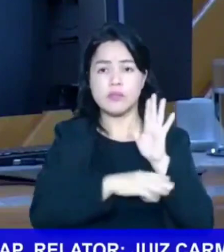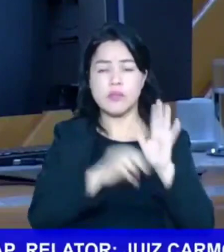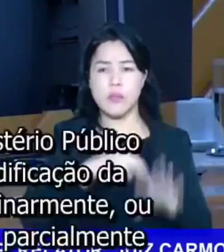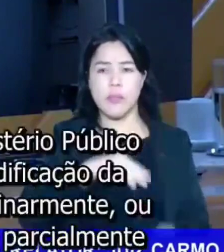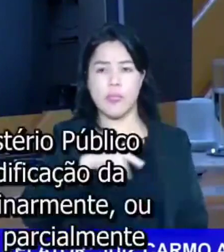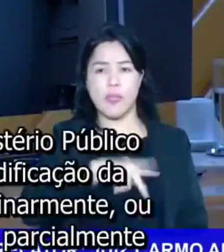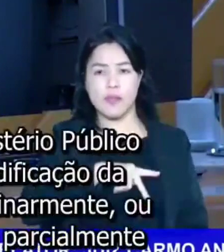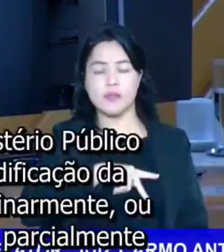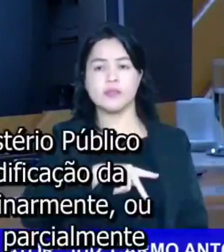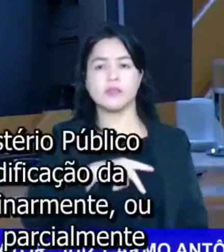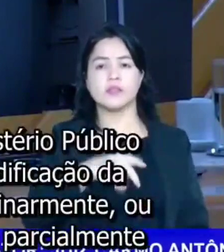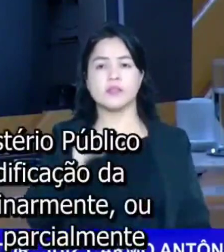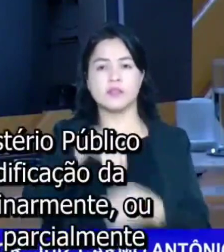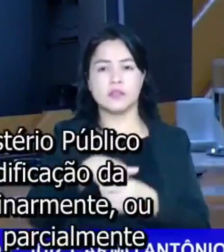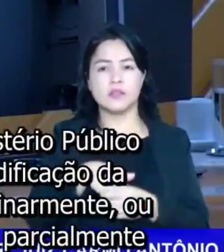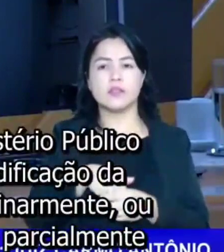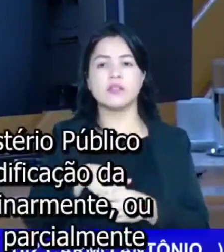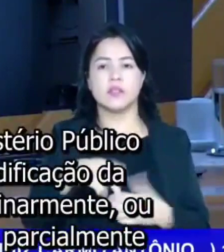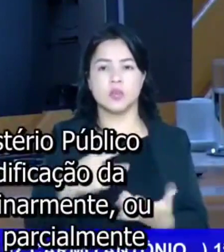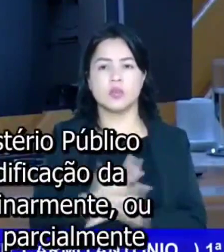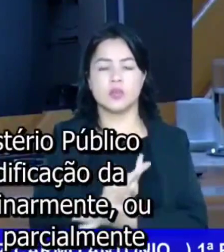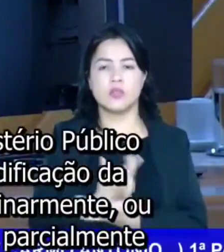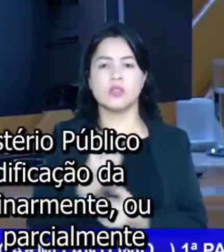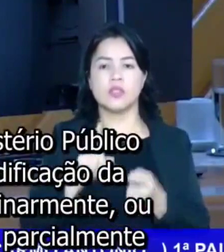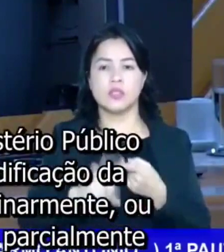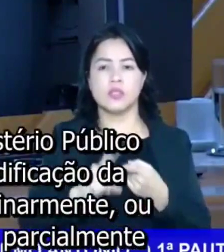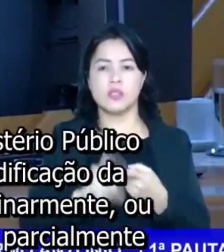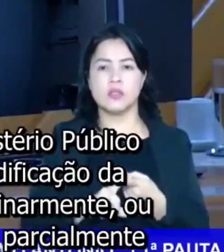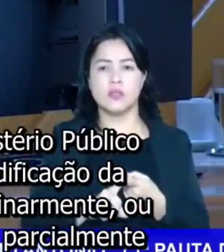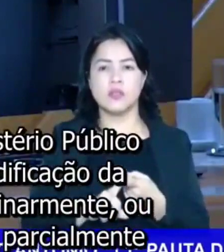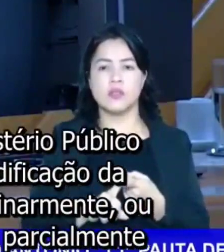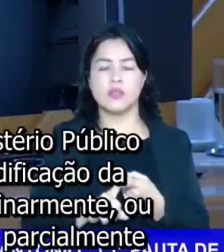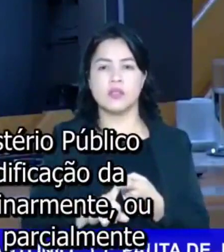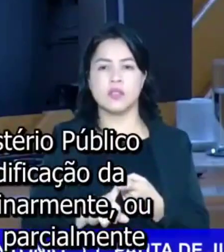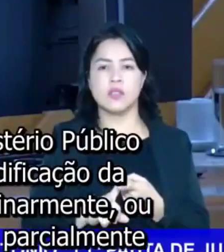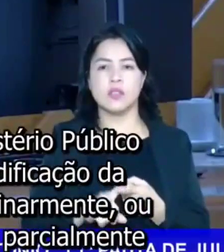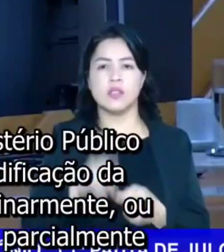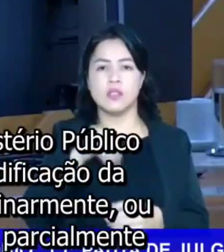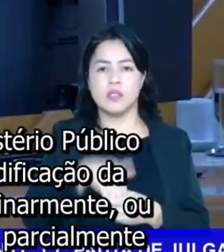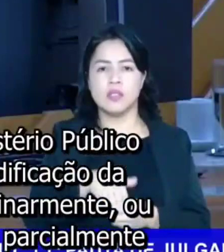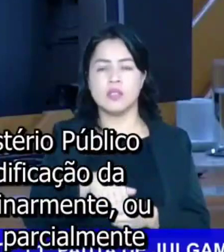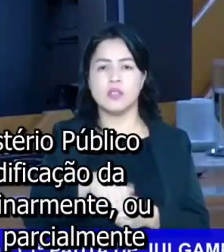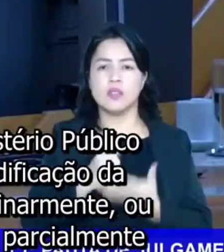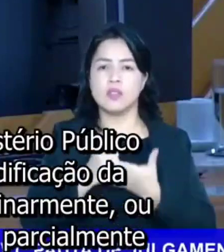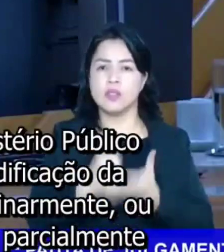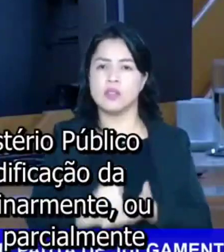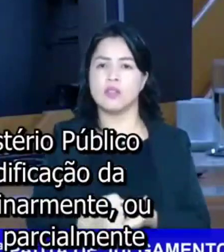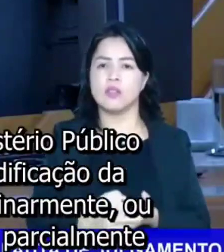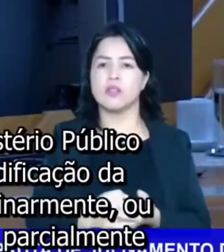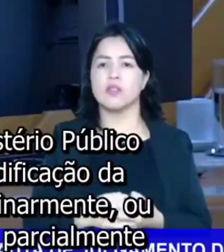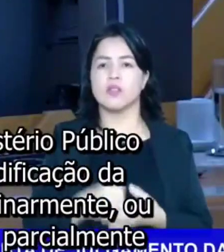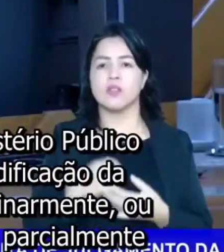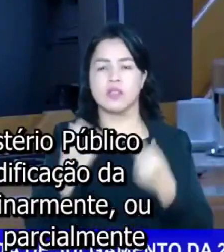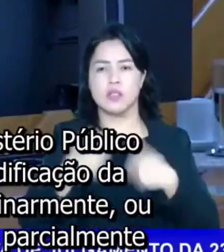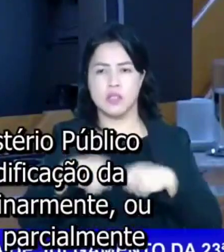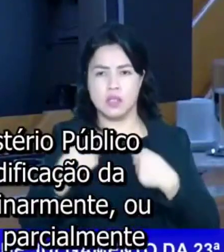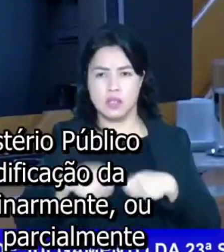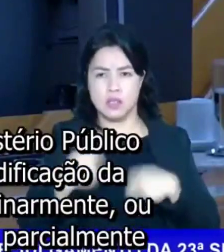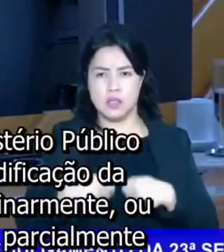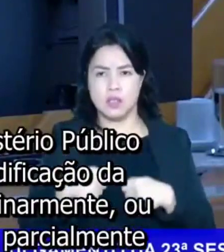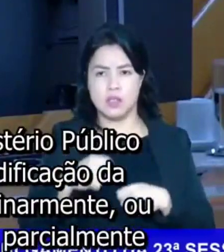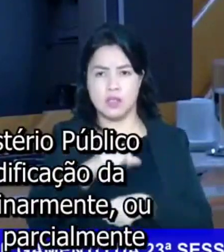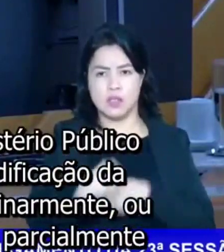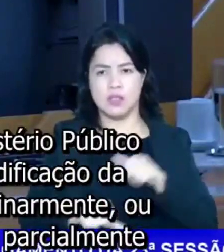Eleitoral recorreu e as razões pelas quais, no tribunal, o Ministério Público Eleitoral também sustentou a necessidade